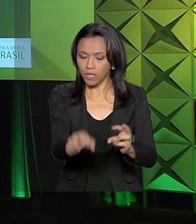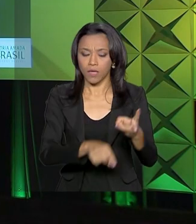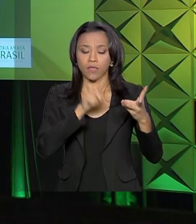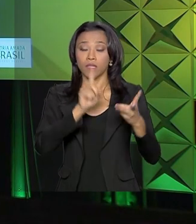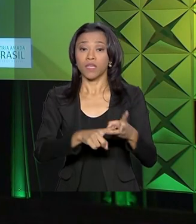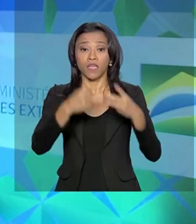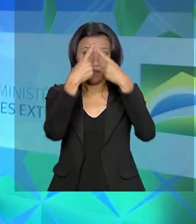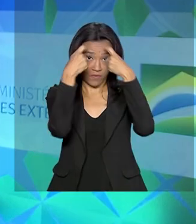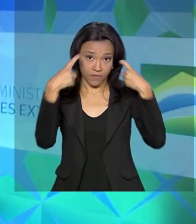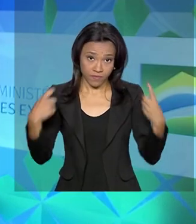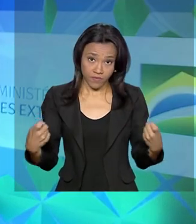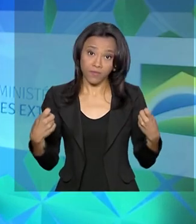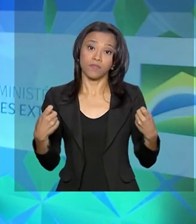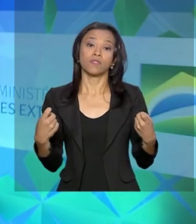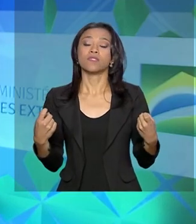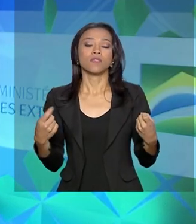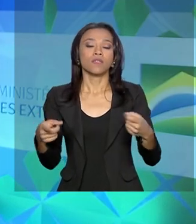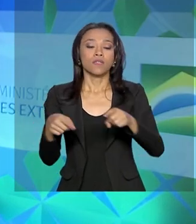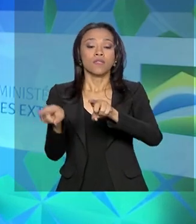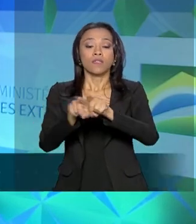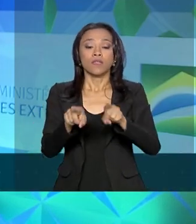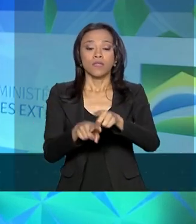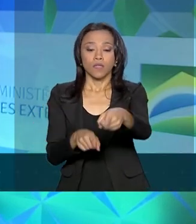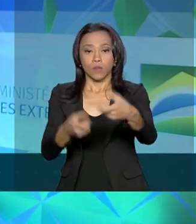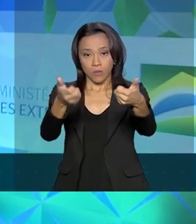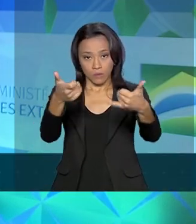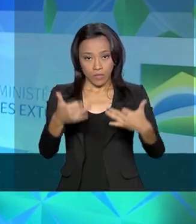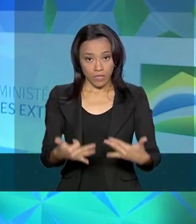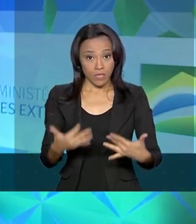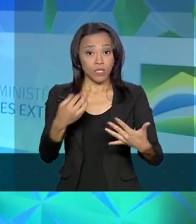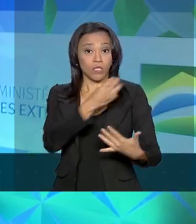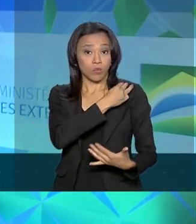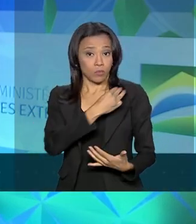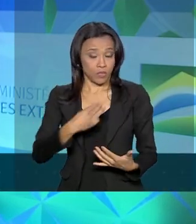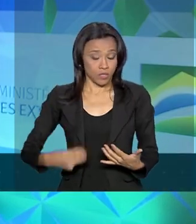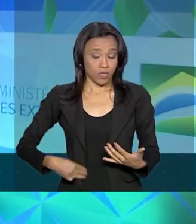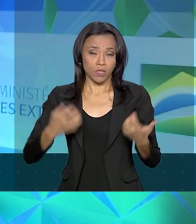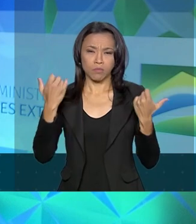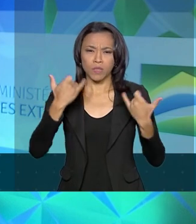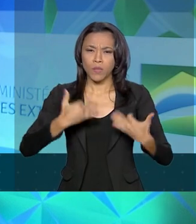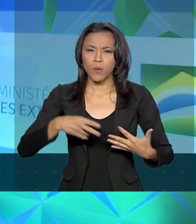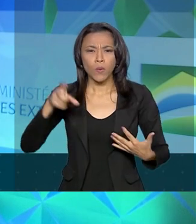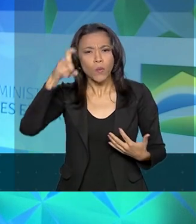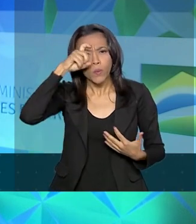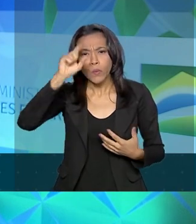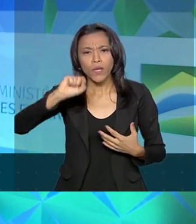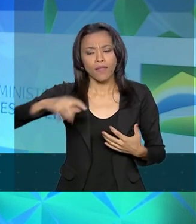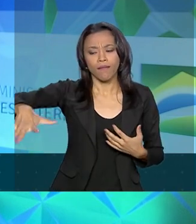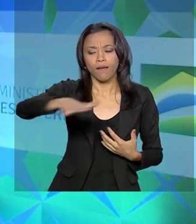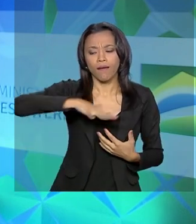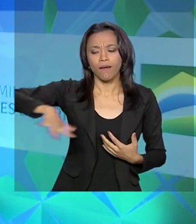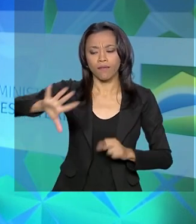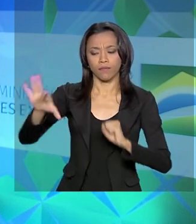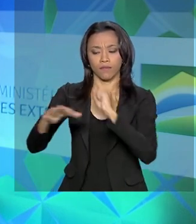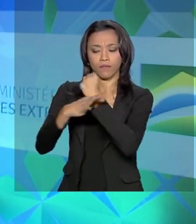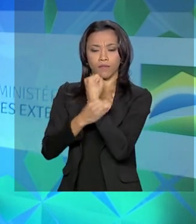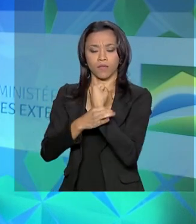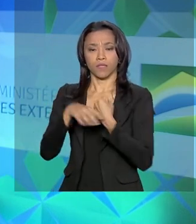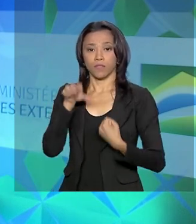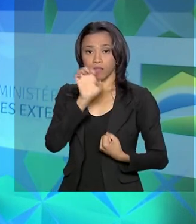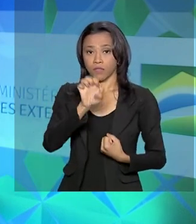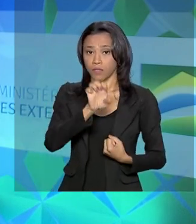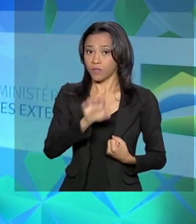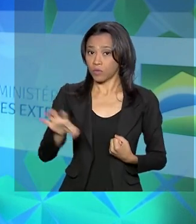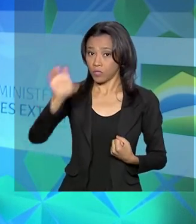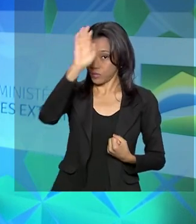violenta. O ministro destacou as ações importantes desenvolvidas na área da segurança em todo o país e o que ainda pode ser